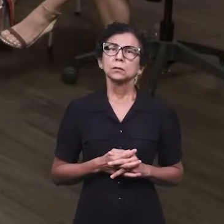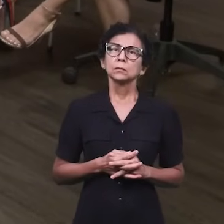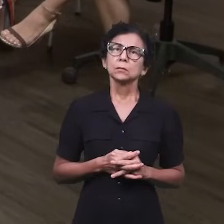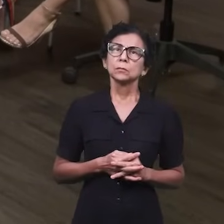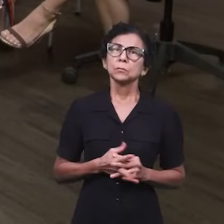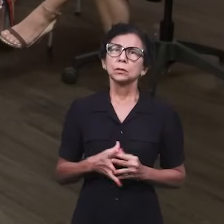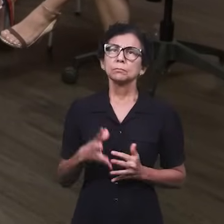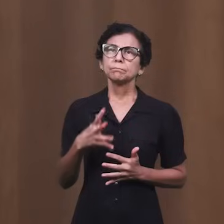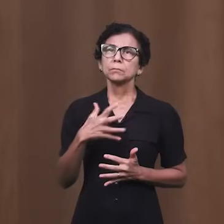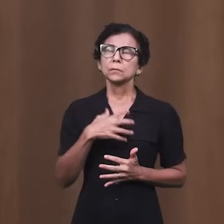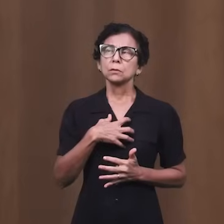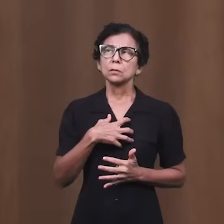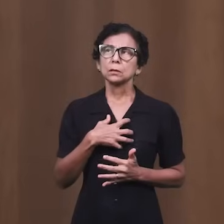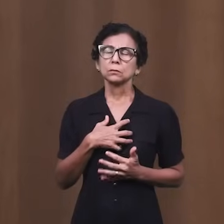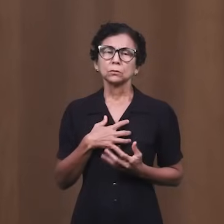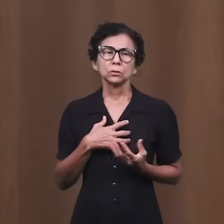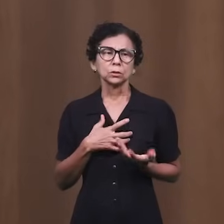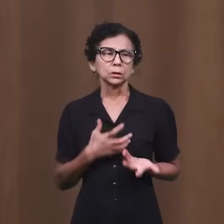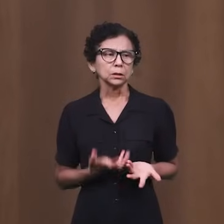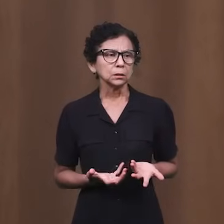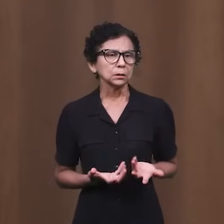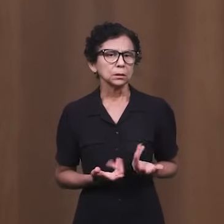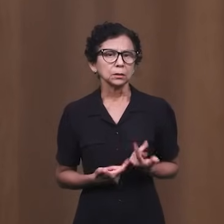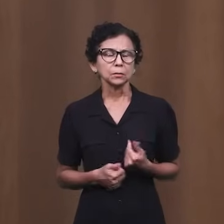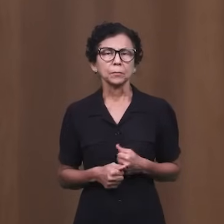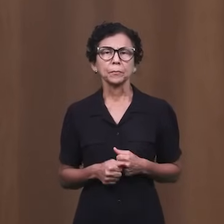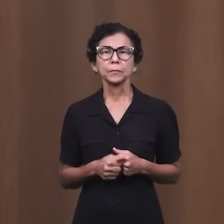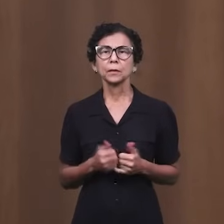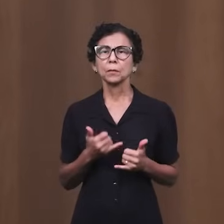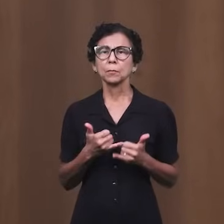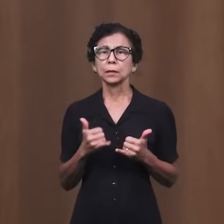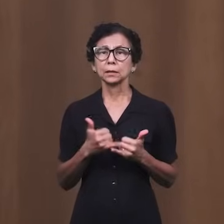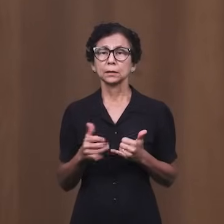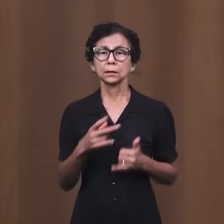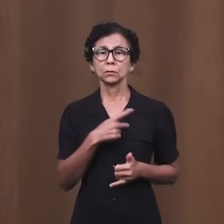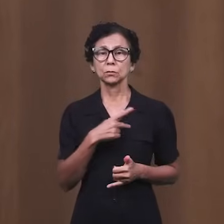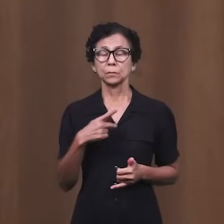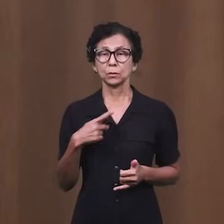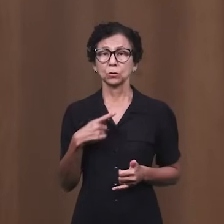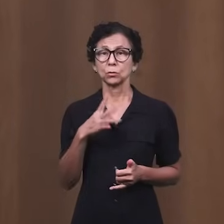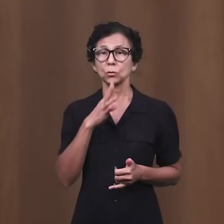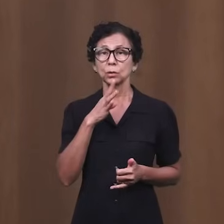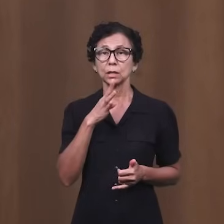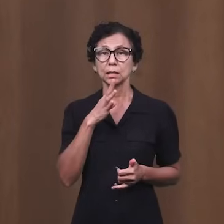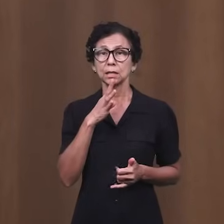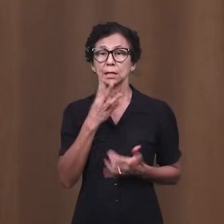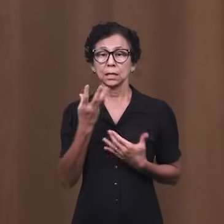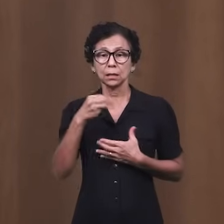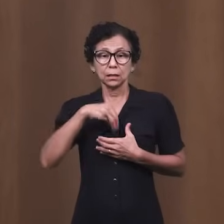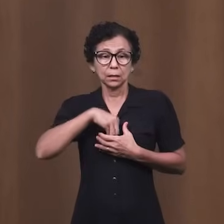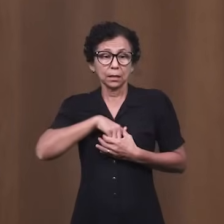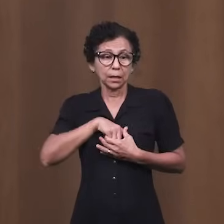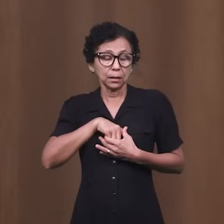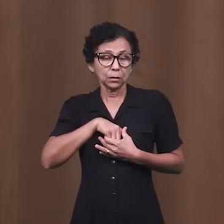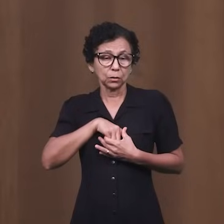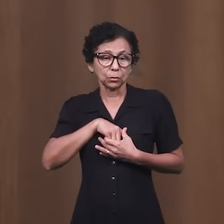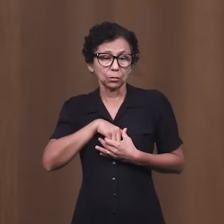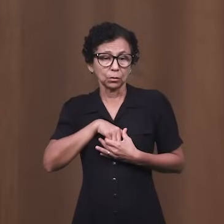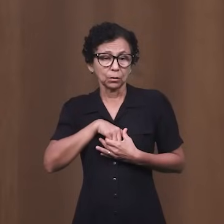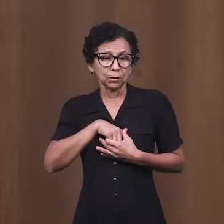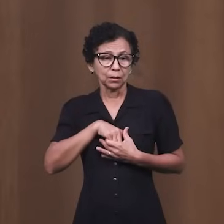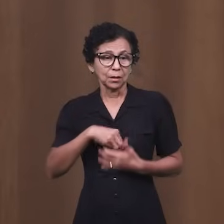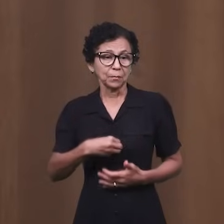sentindo ali parecia que aqueles pastores conheciam a minha vida porque falavam de coisas que